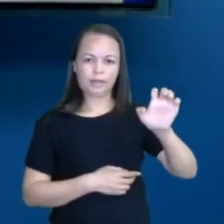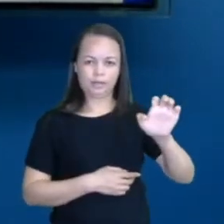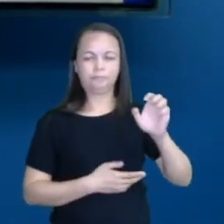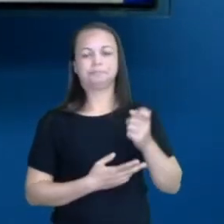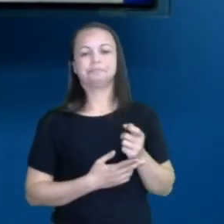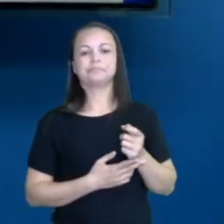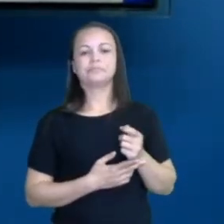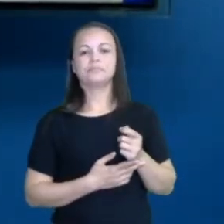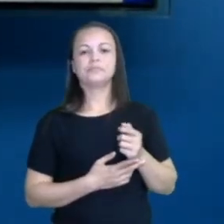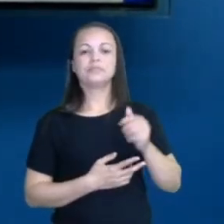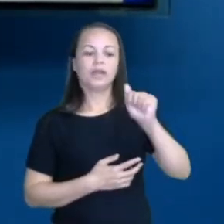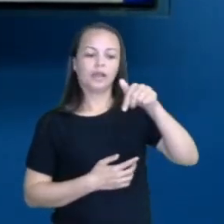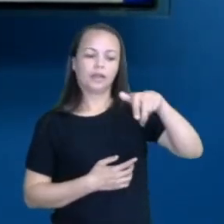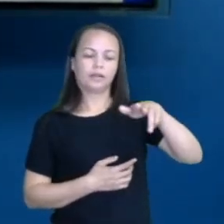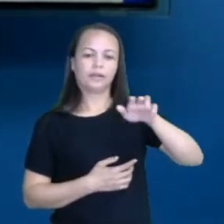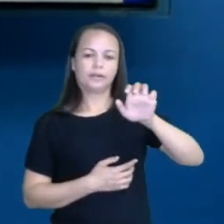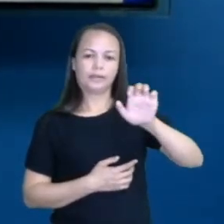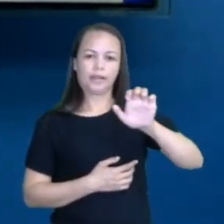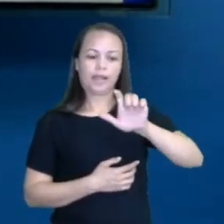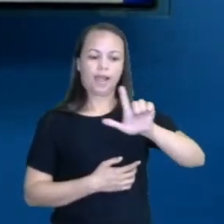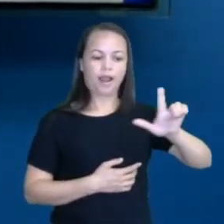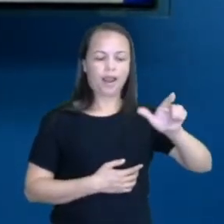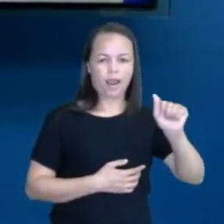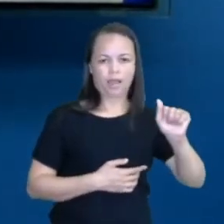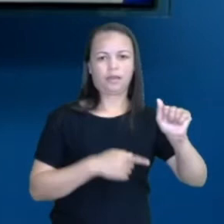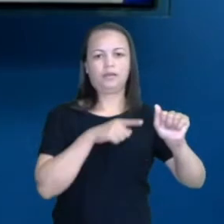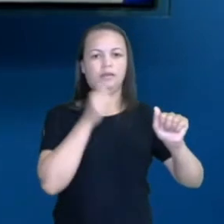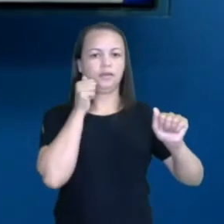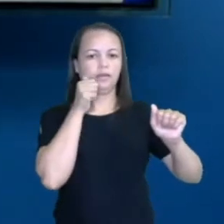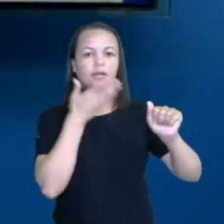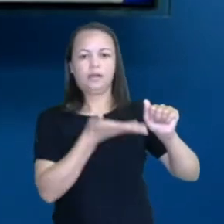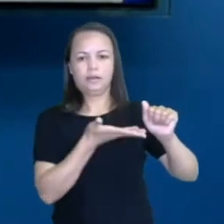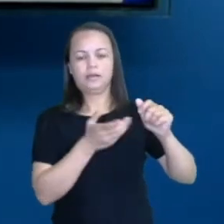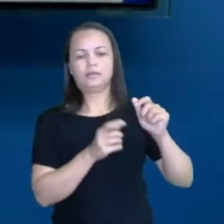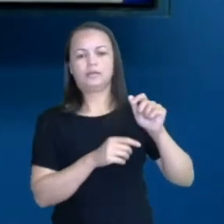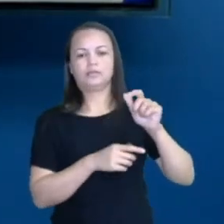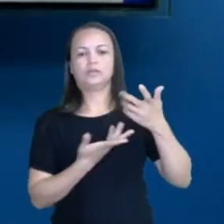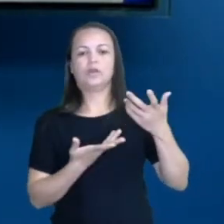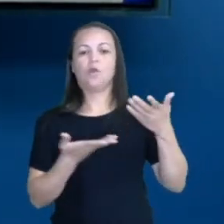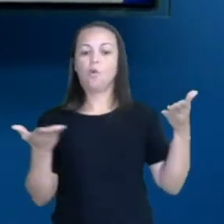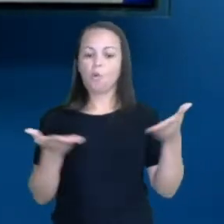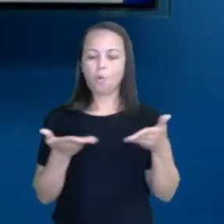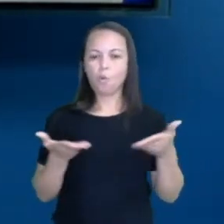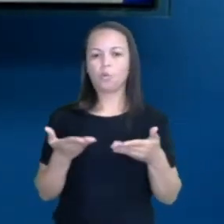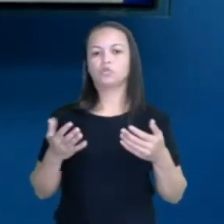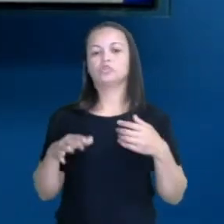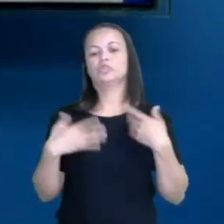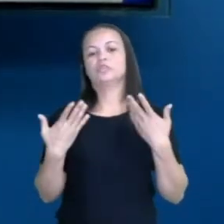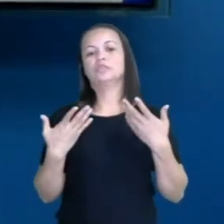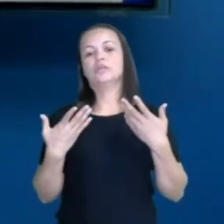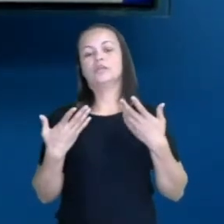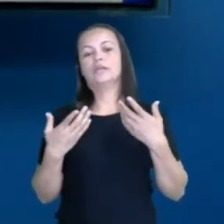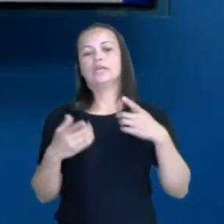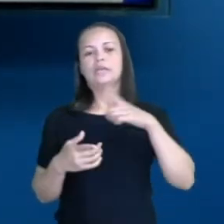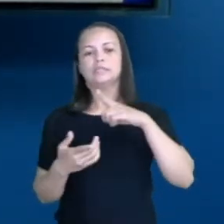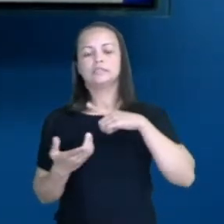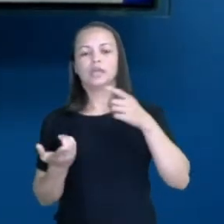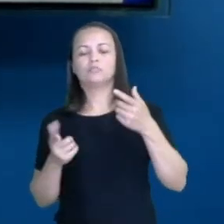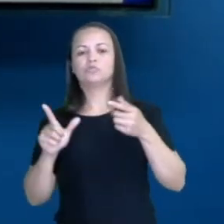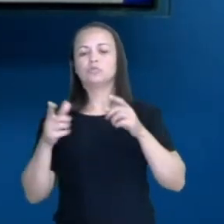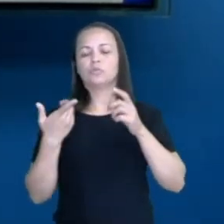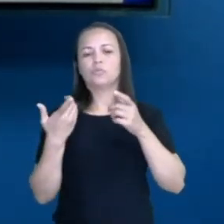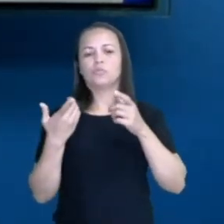o exemplo de algumas palavras que, hoje, nós escrevemos com a letra F, mas no